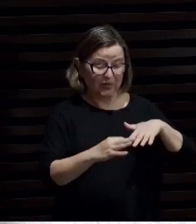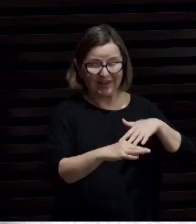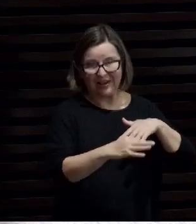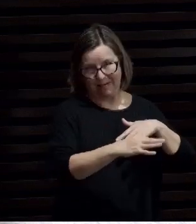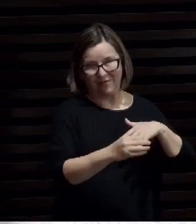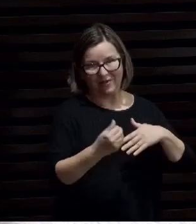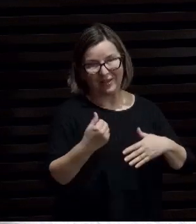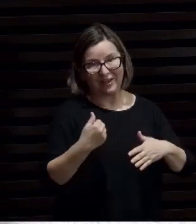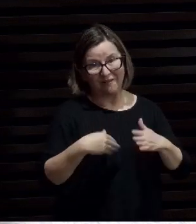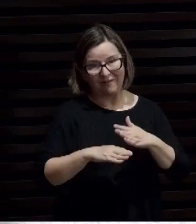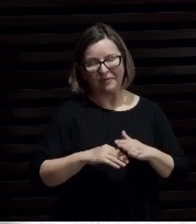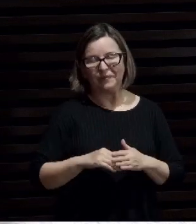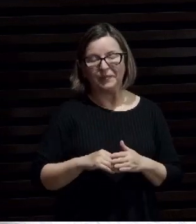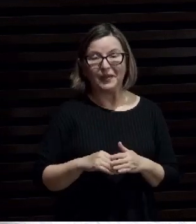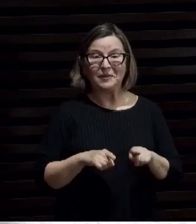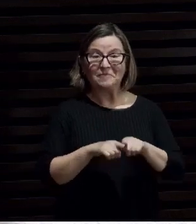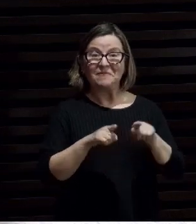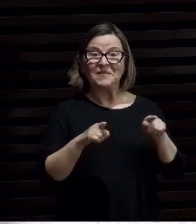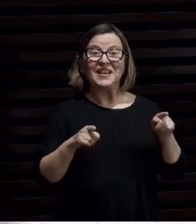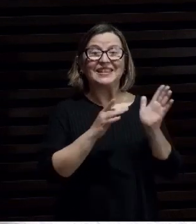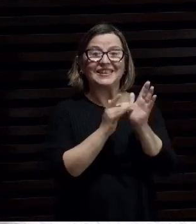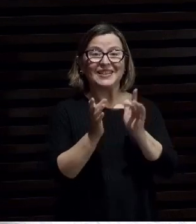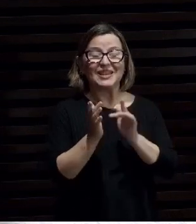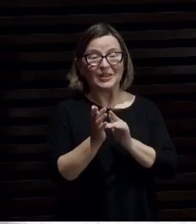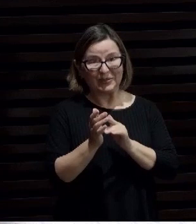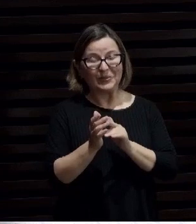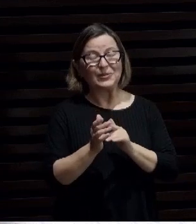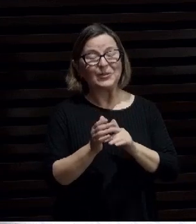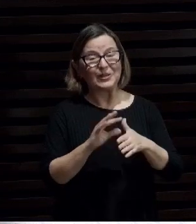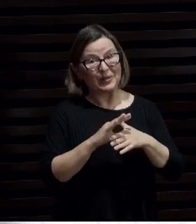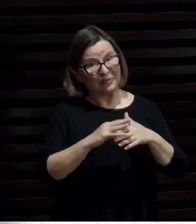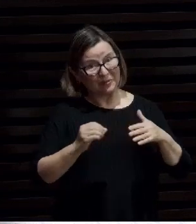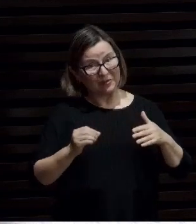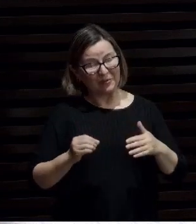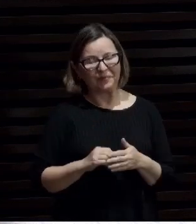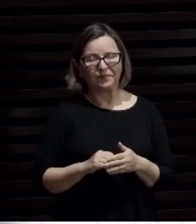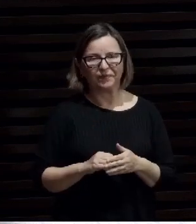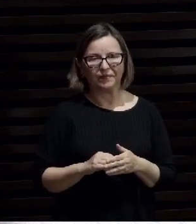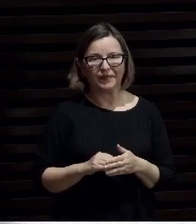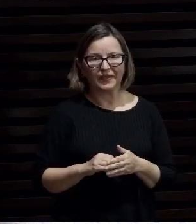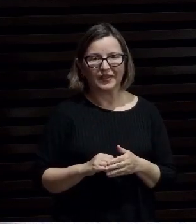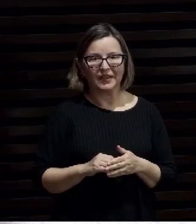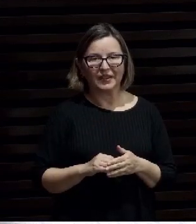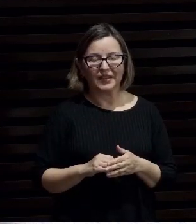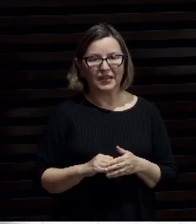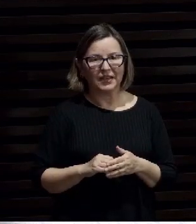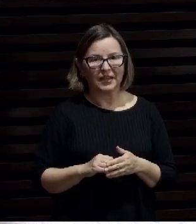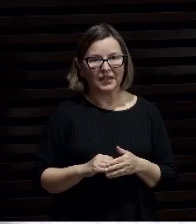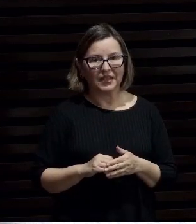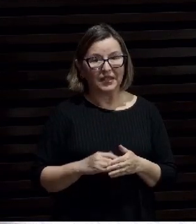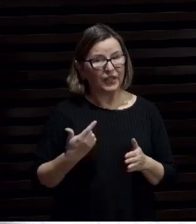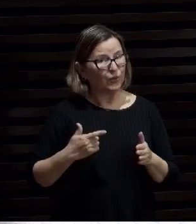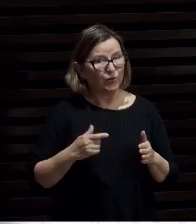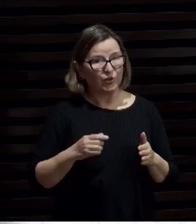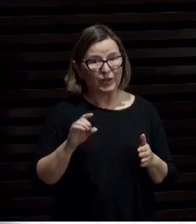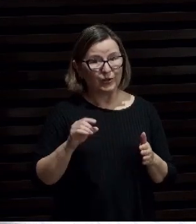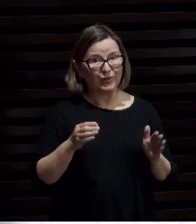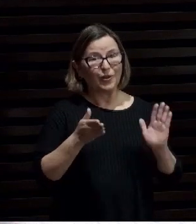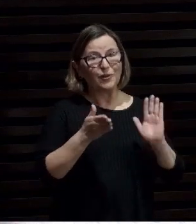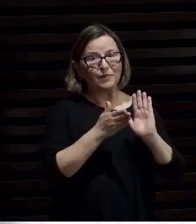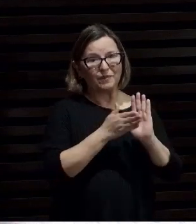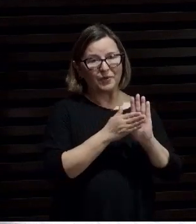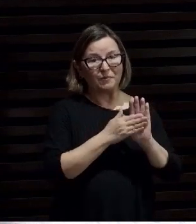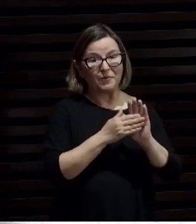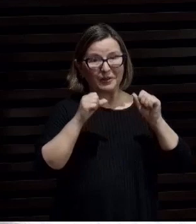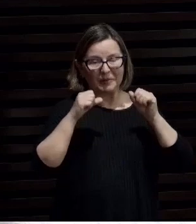Quando Jesus curou aquele leproso, ele não tinha o propósito de simplesmente abençoar aquele leproso. Ele queria mostrar que